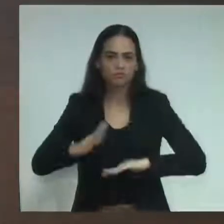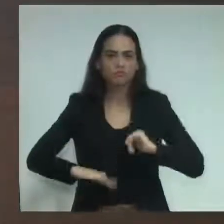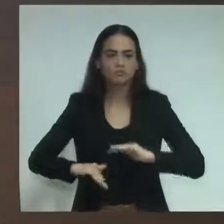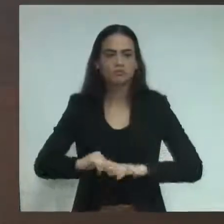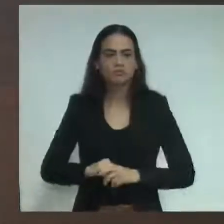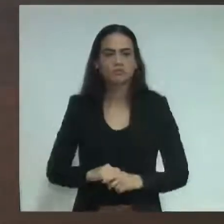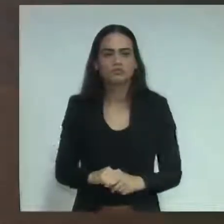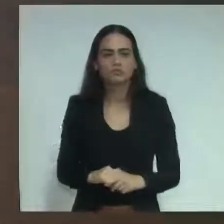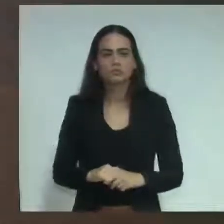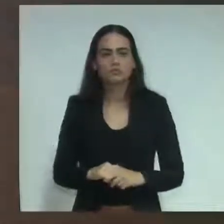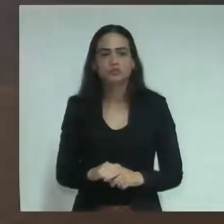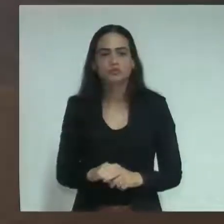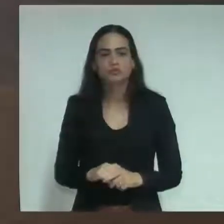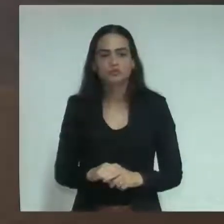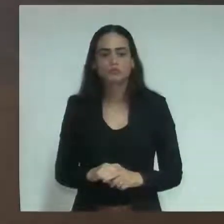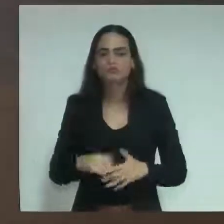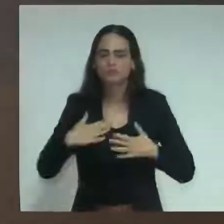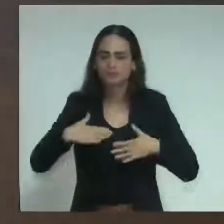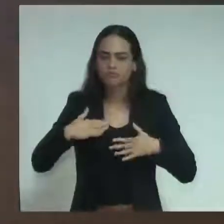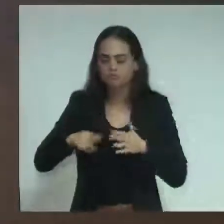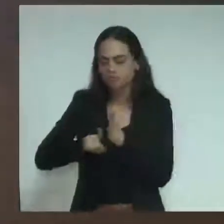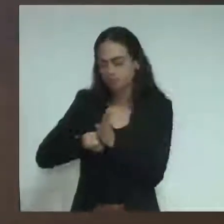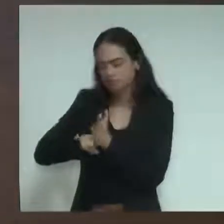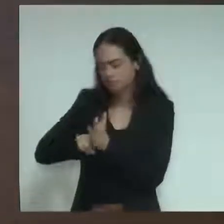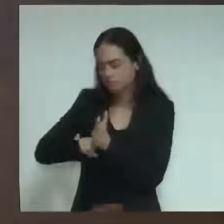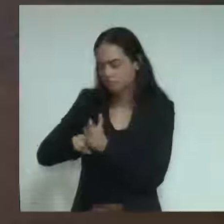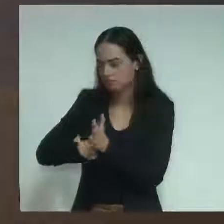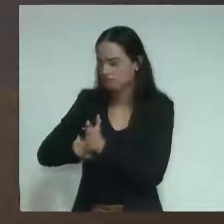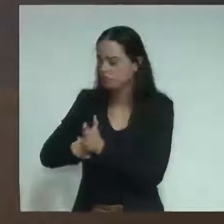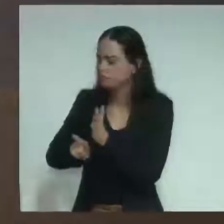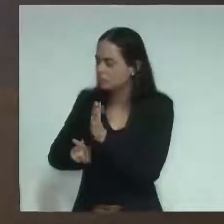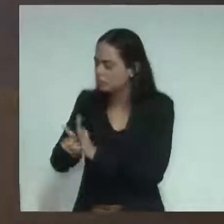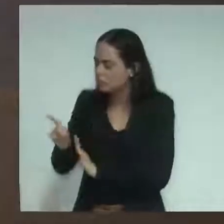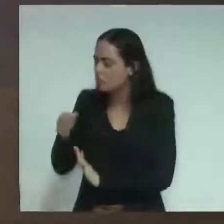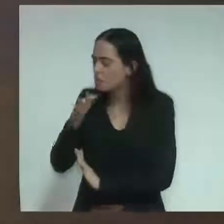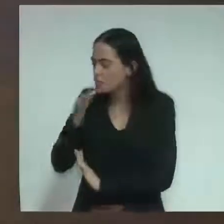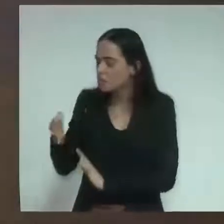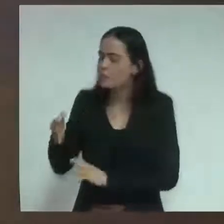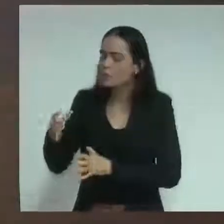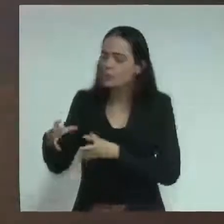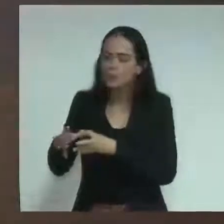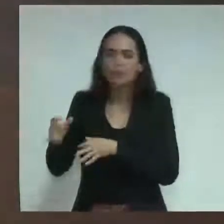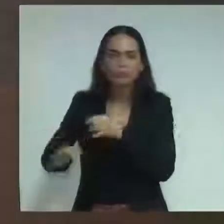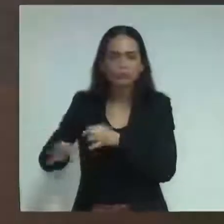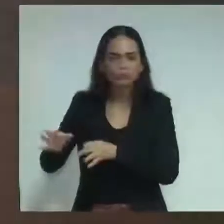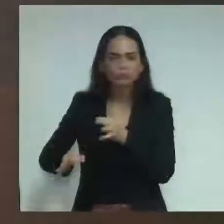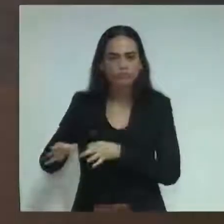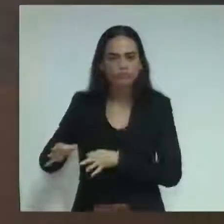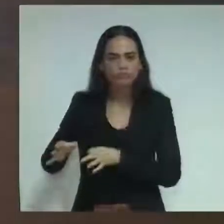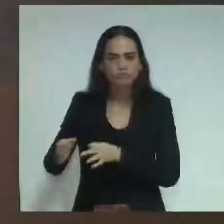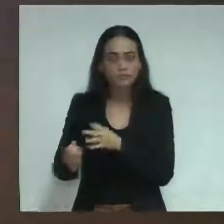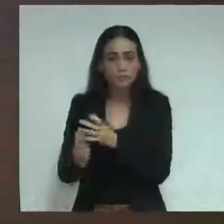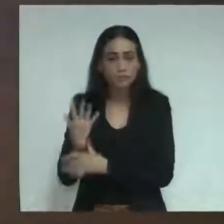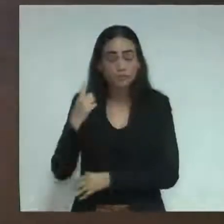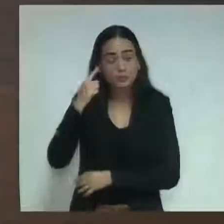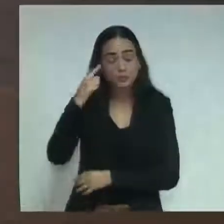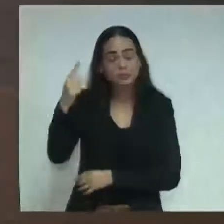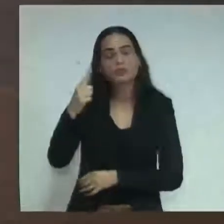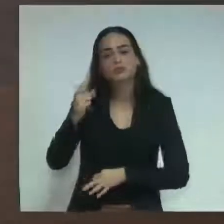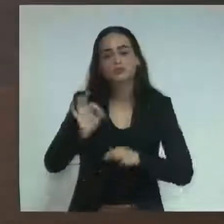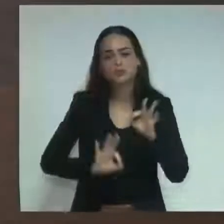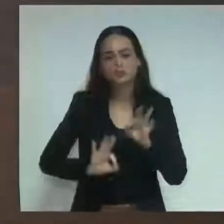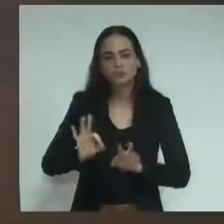vou estudar, vou ver com o jurídico se é possível a gente pensar algum projeto para que a cidade se comprometa. É uma ação